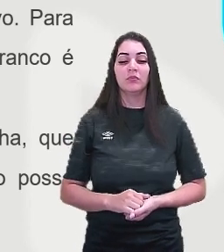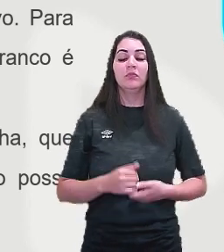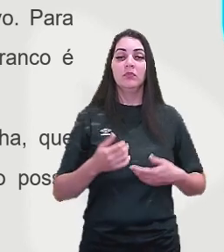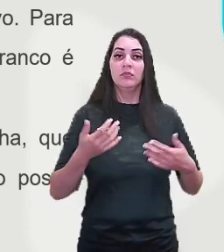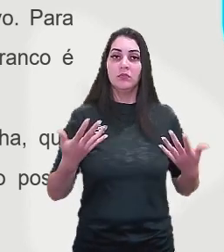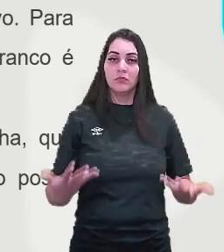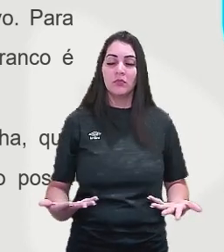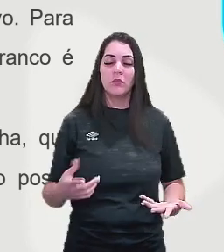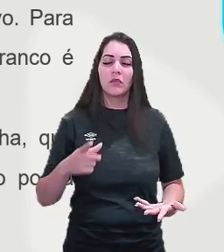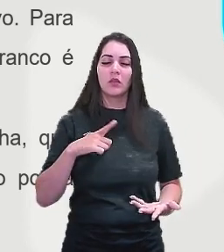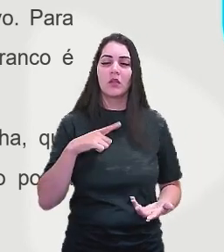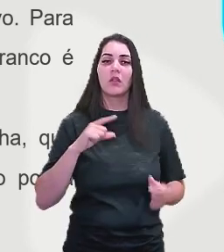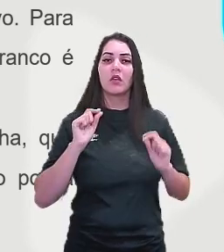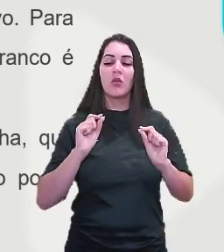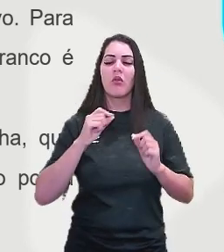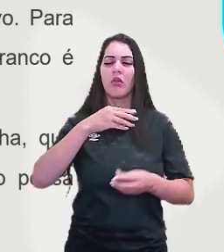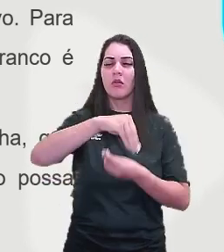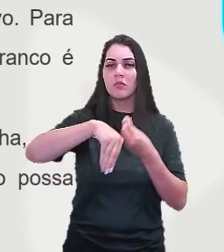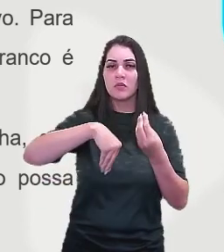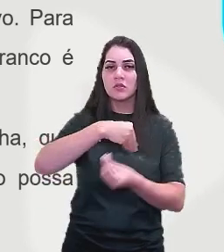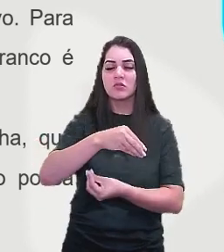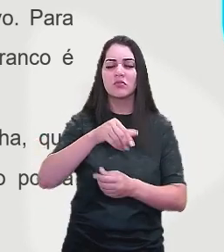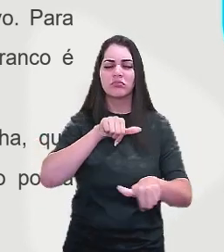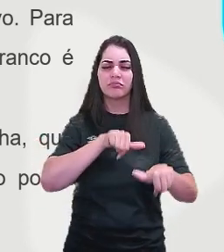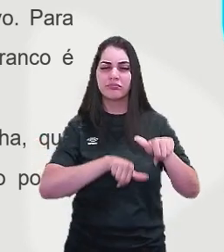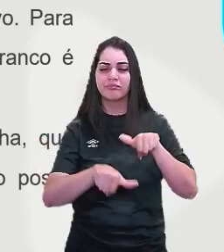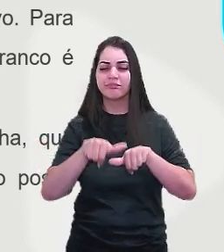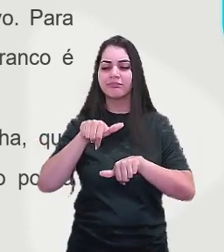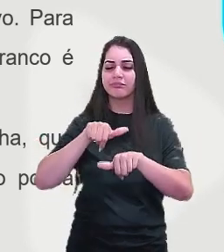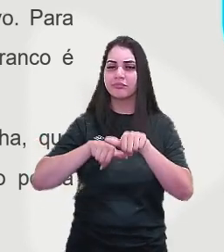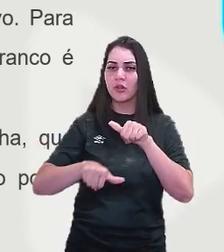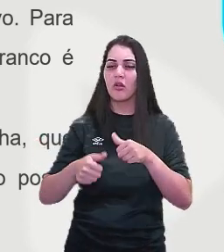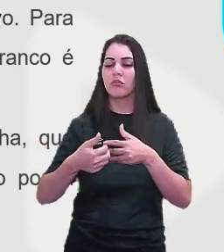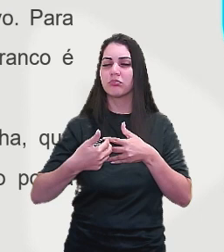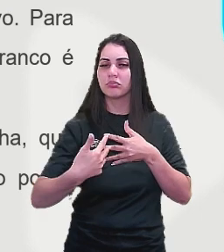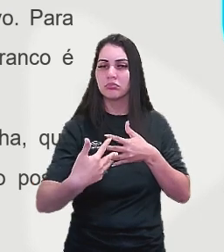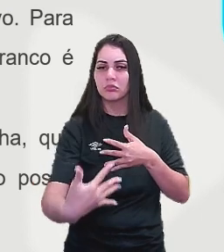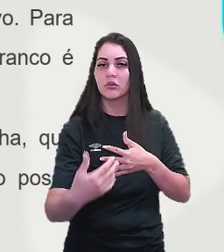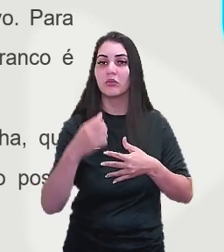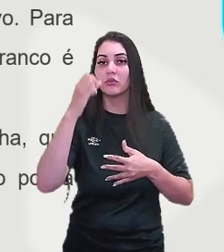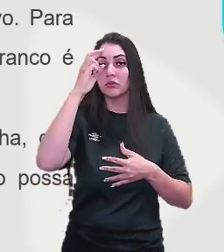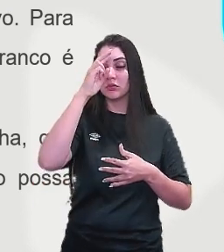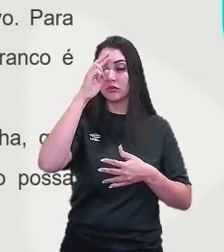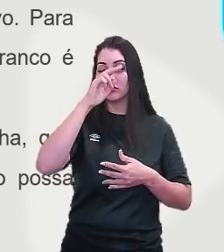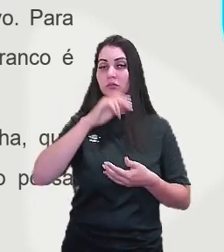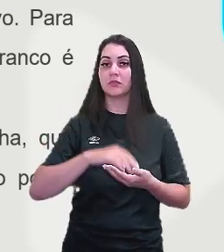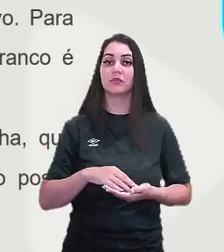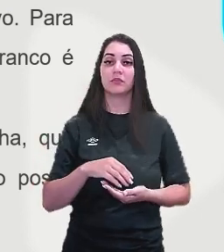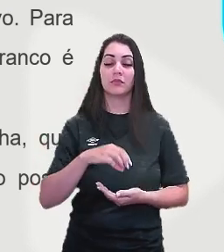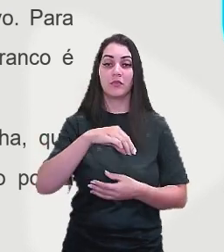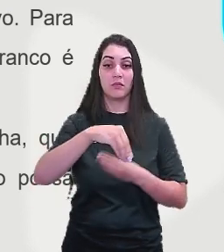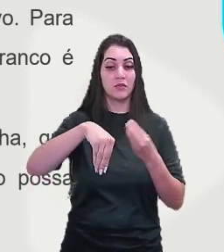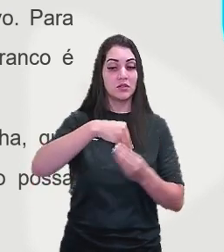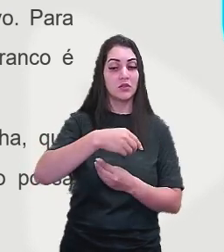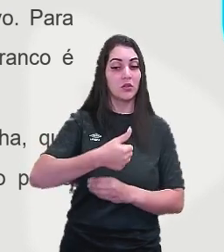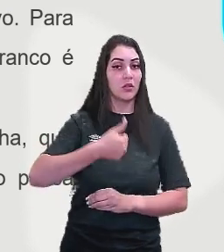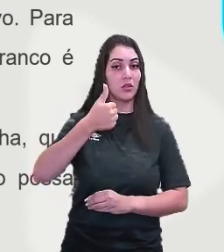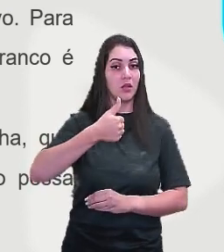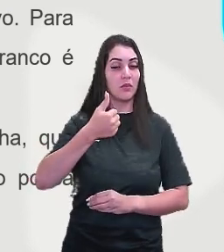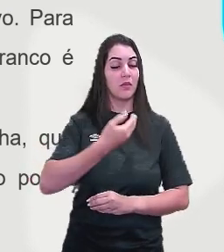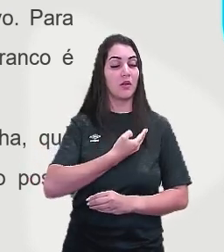Porém, a questão da miscigenação foi mudando com o decorrer da história. Miscigenação na Primeira República,